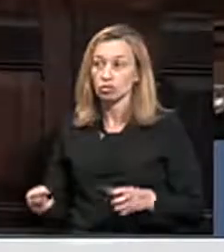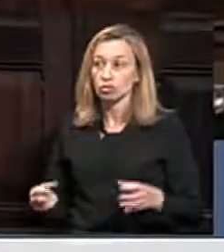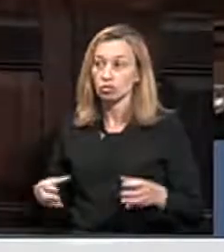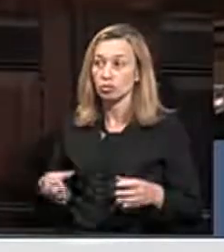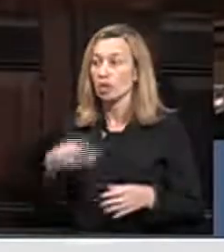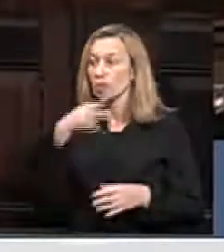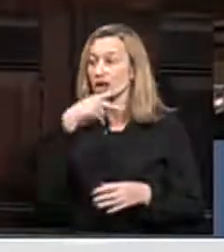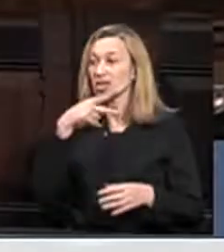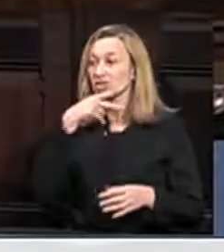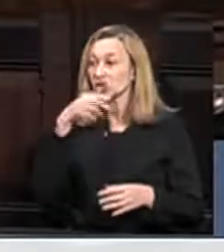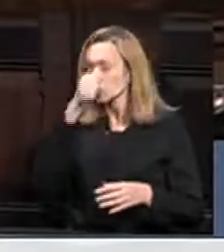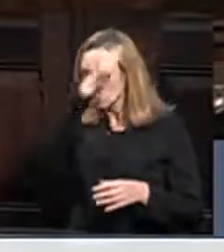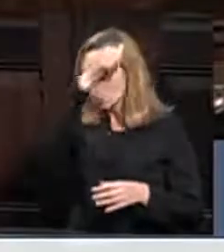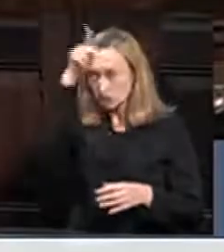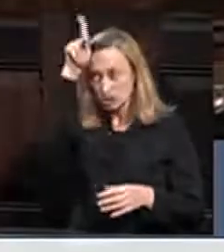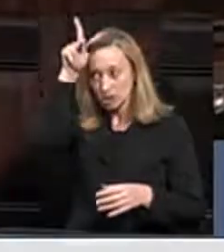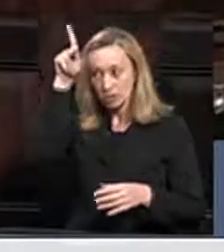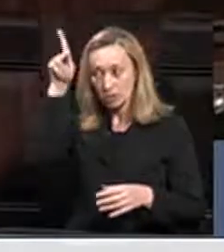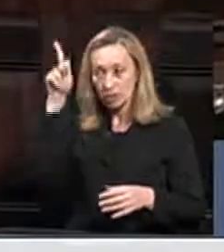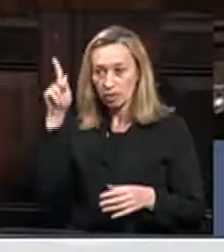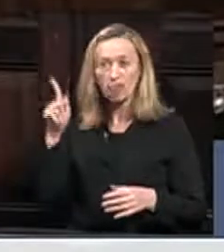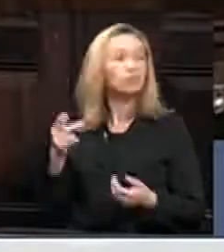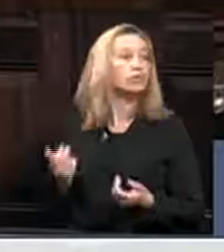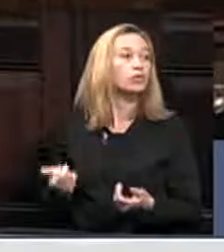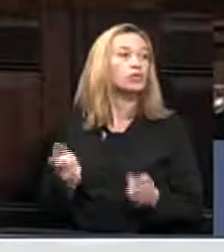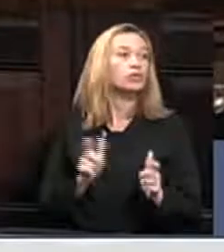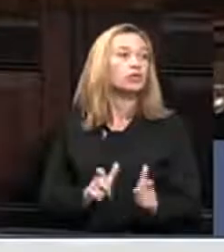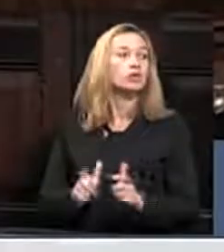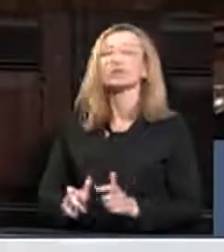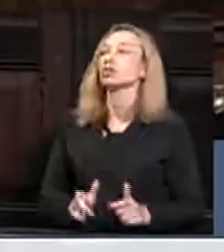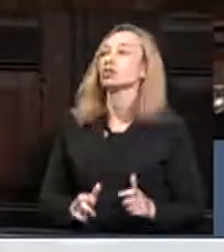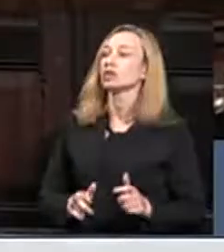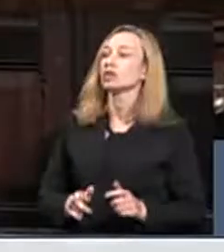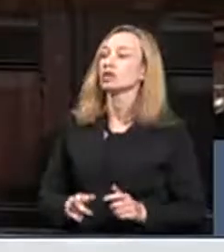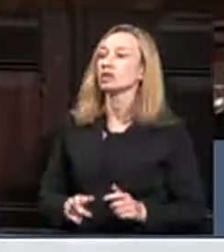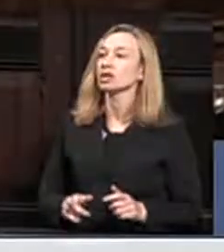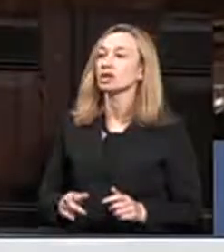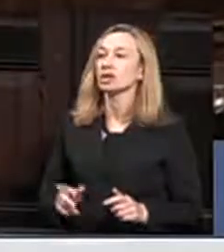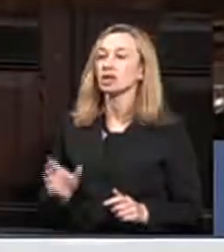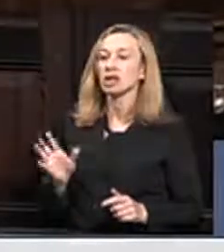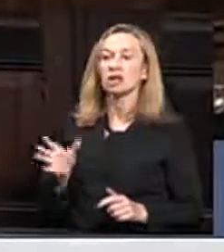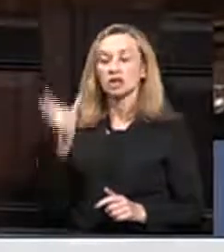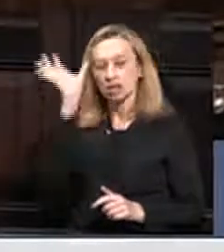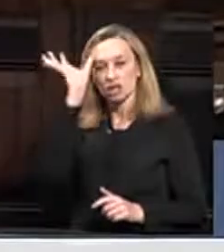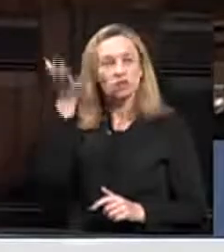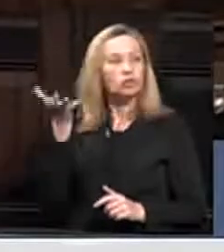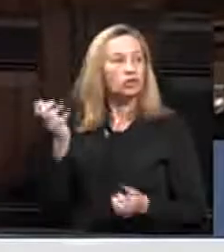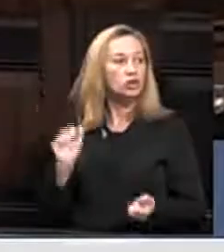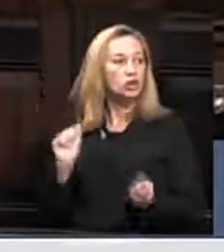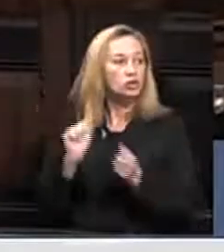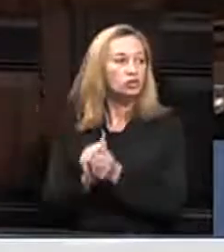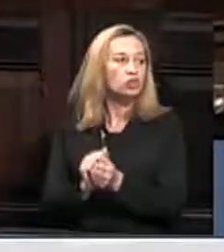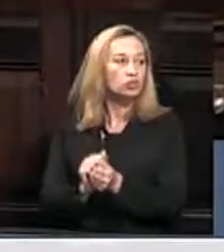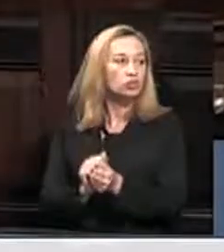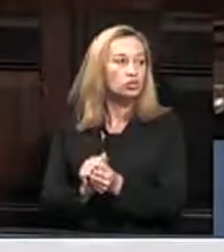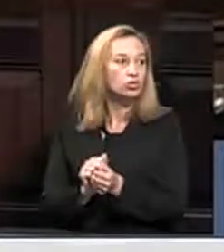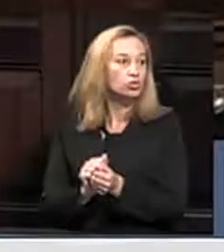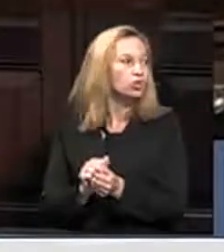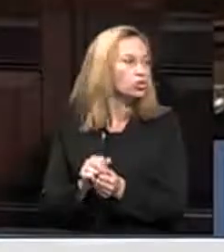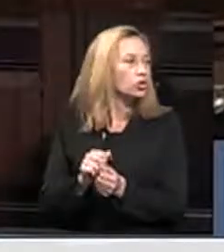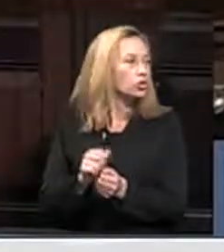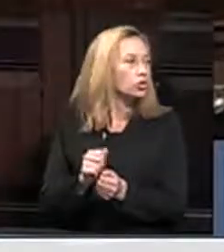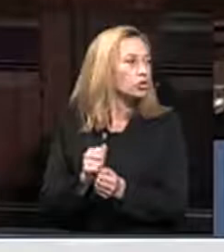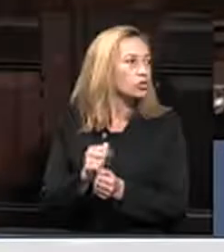resolveu que deveria participar do governo do prefeito, como é o nome dele